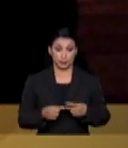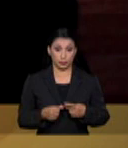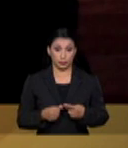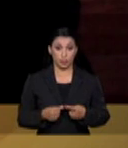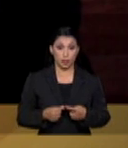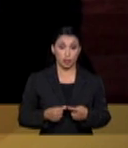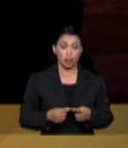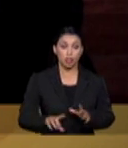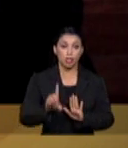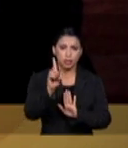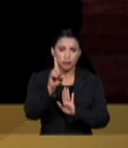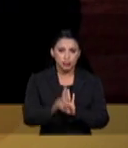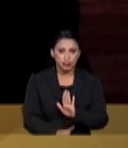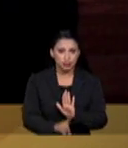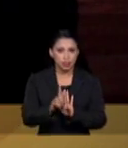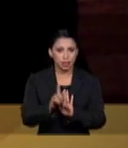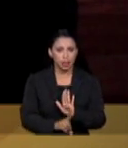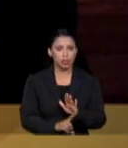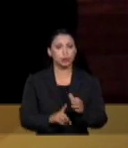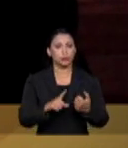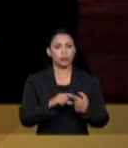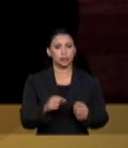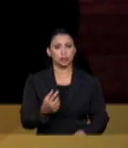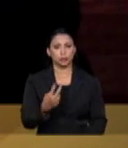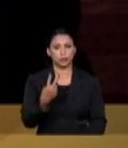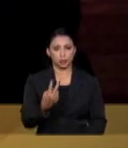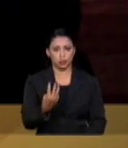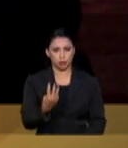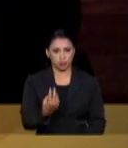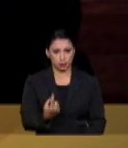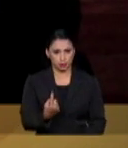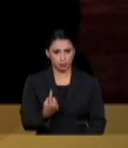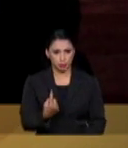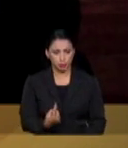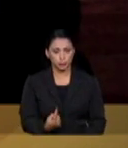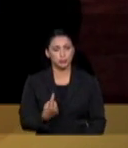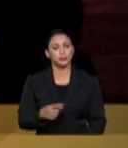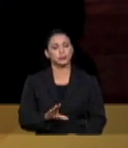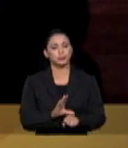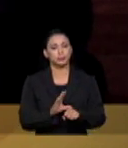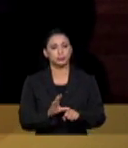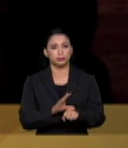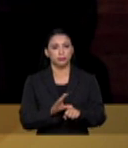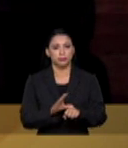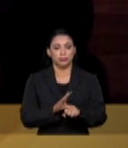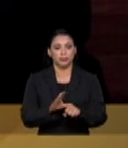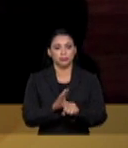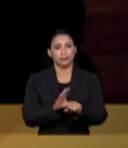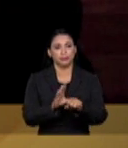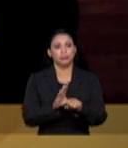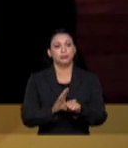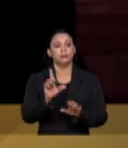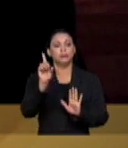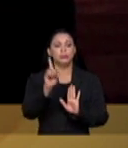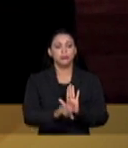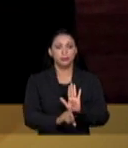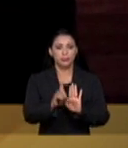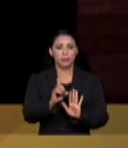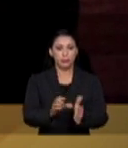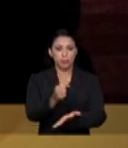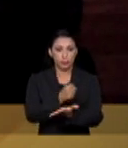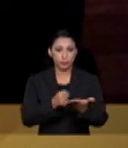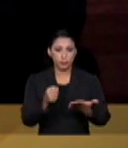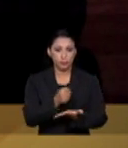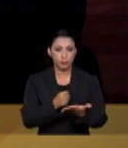os direitos emanados do artigo 231 da Constituição como direitos fundamentais